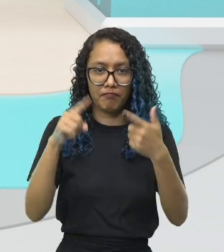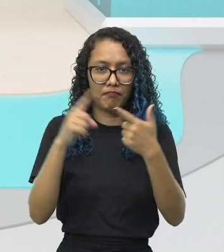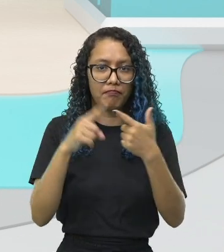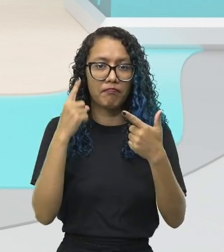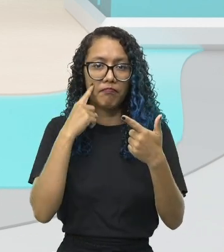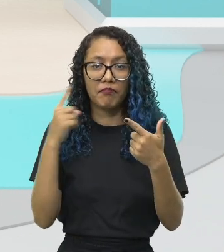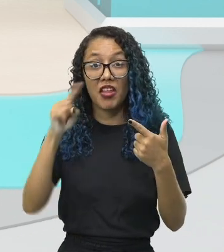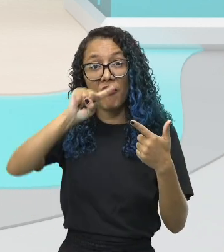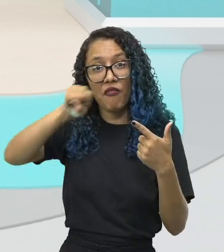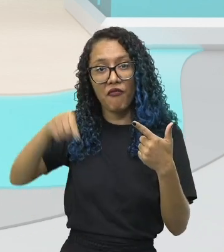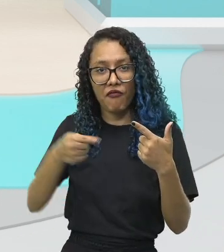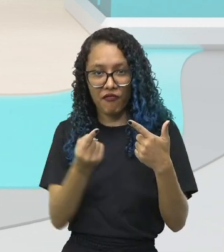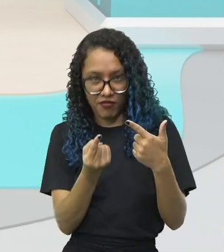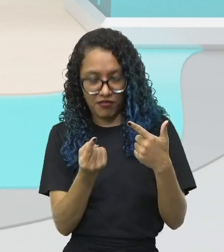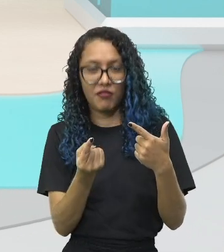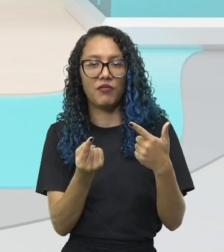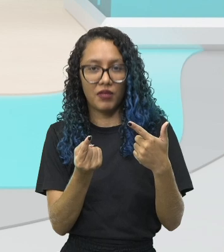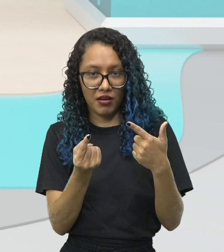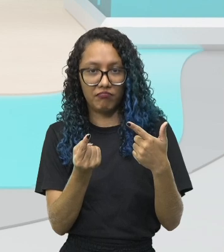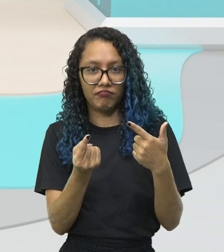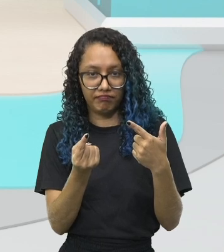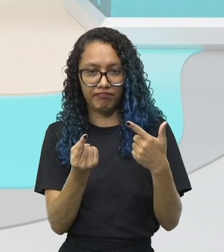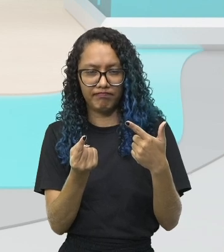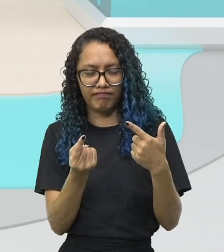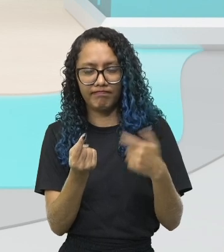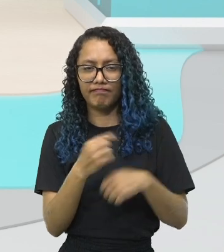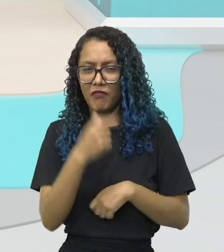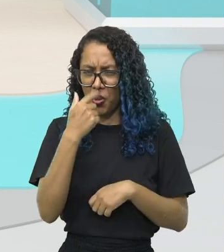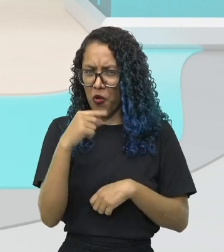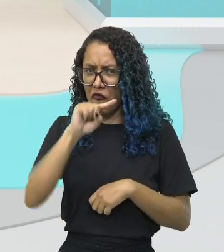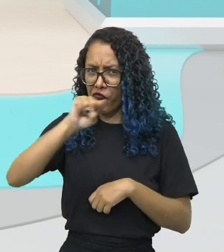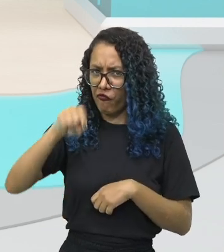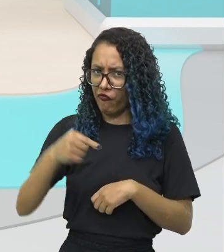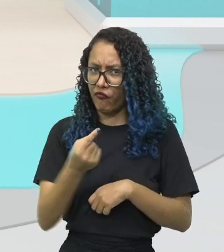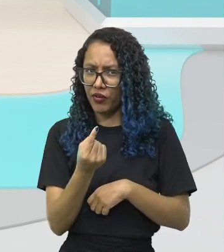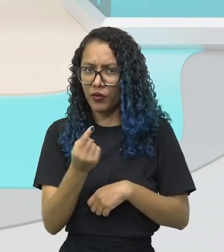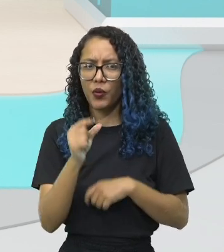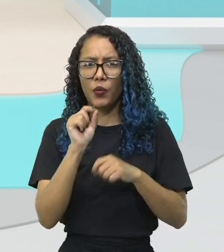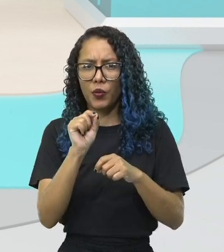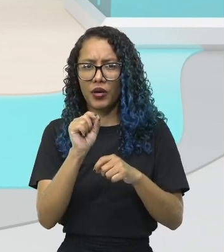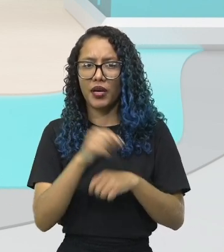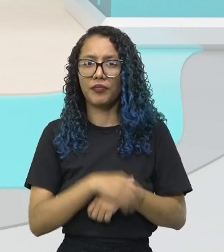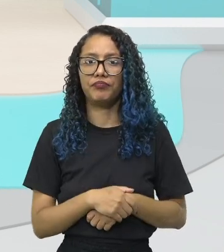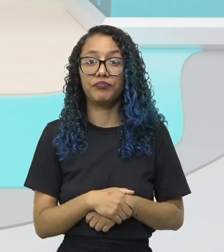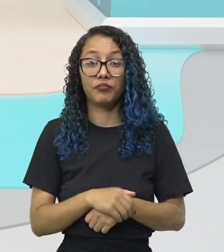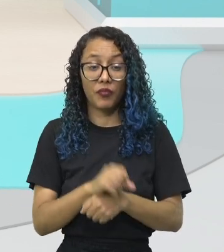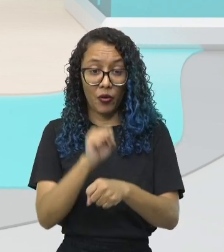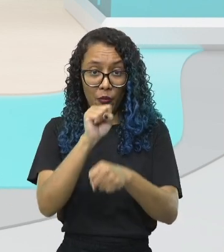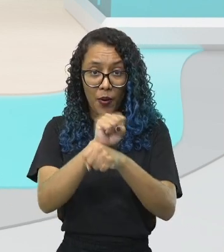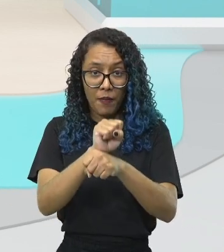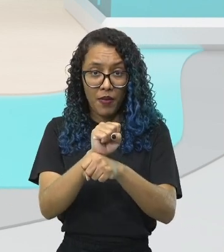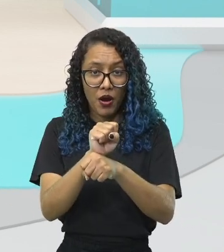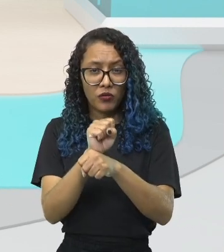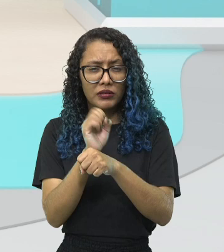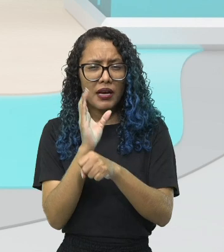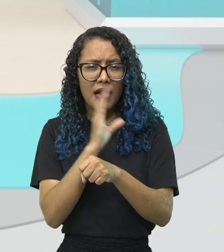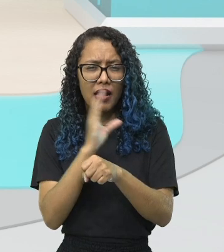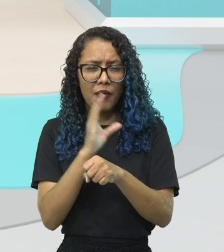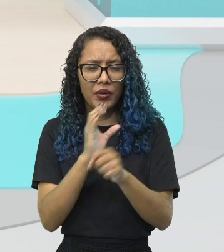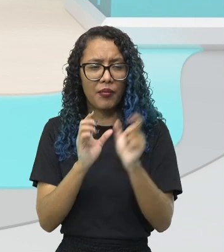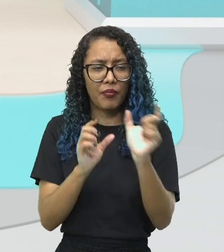vírgula. Eu sou a vírgula. Uma pequena pausa que separa